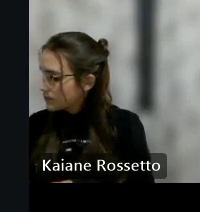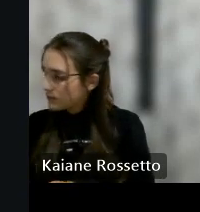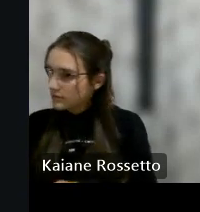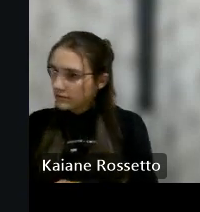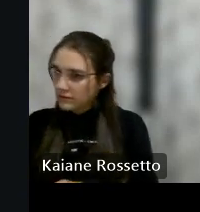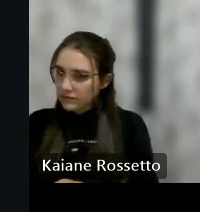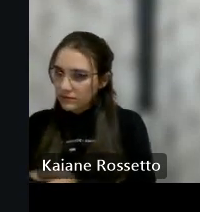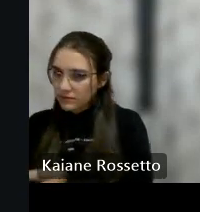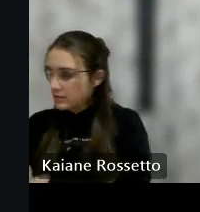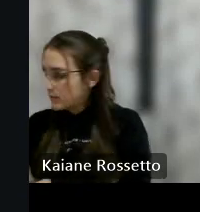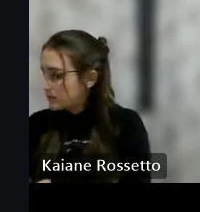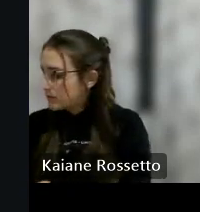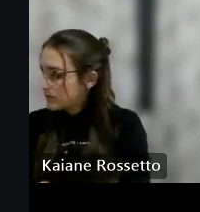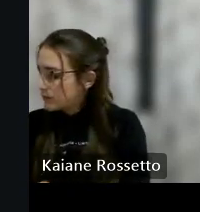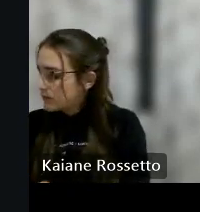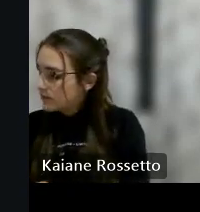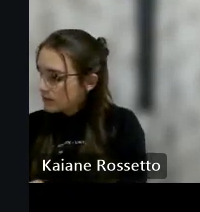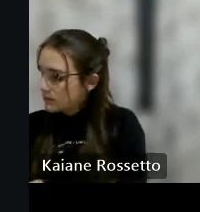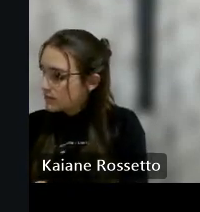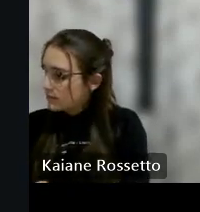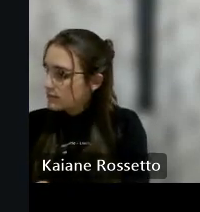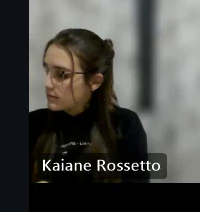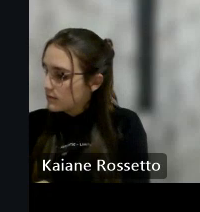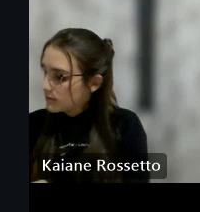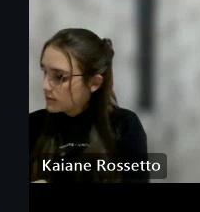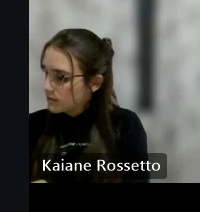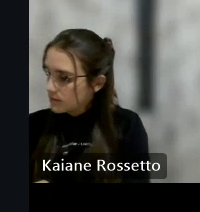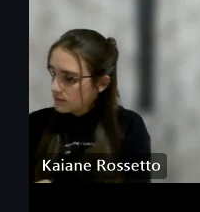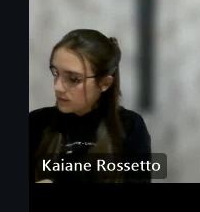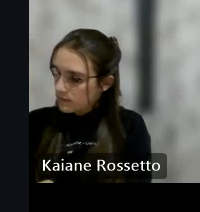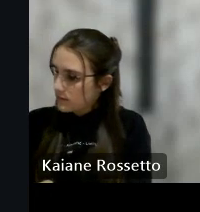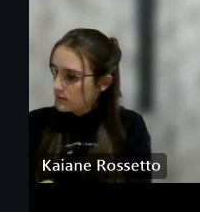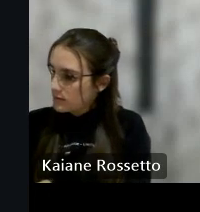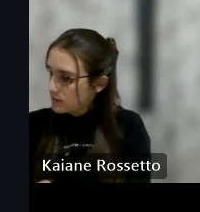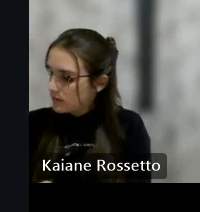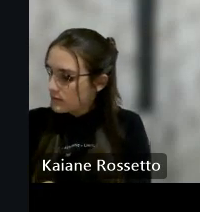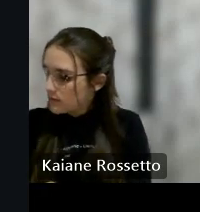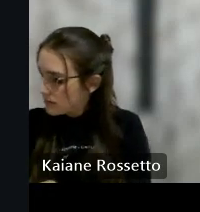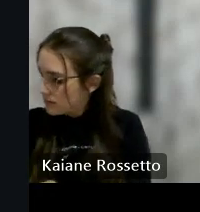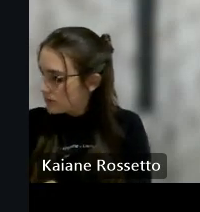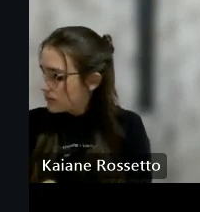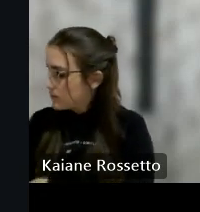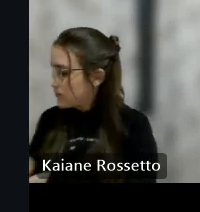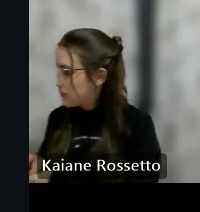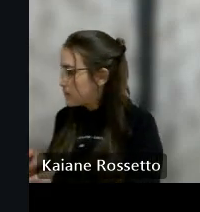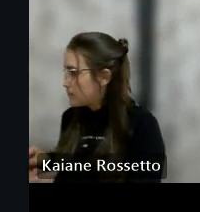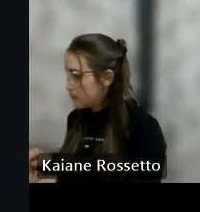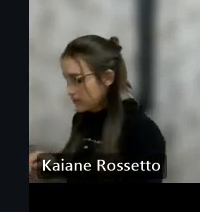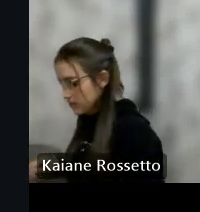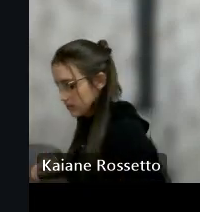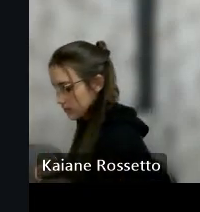construir a sua própria unidade. Imagina o que aconteceu. Então, esse